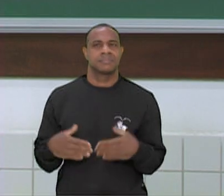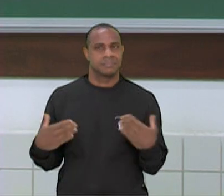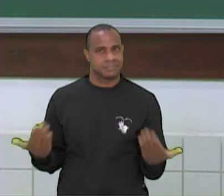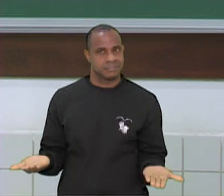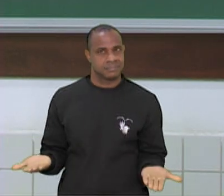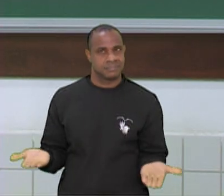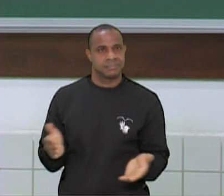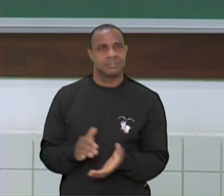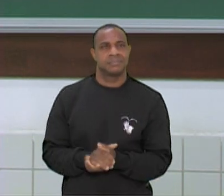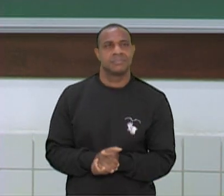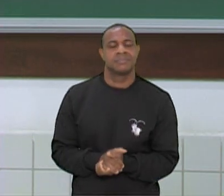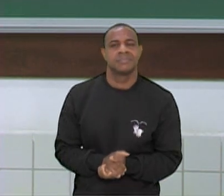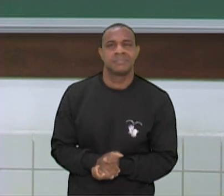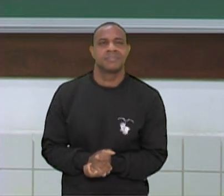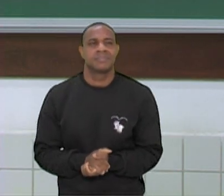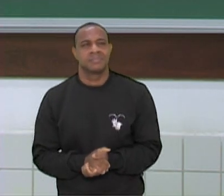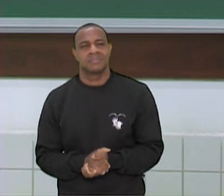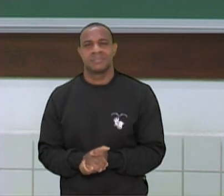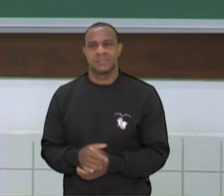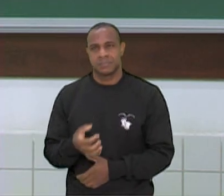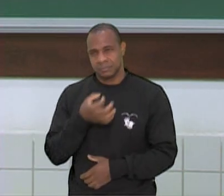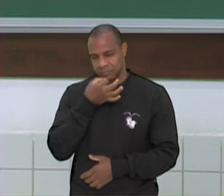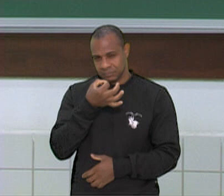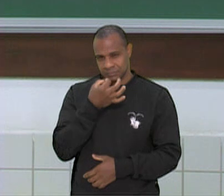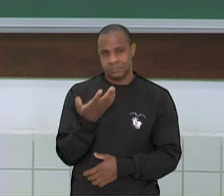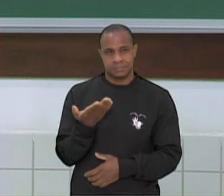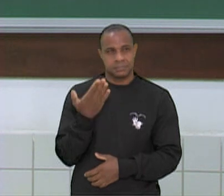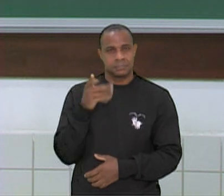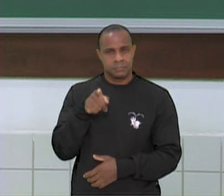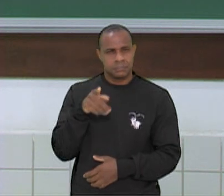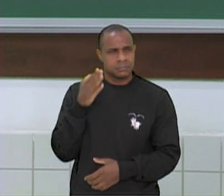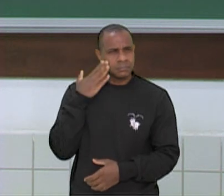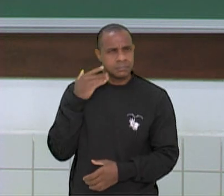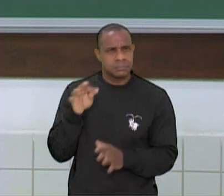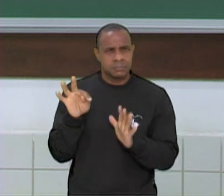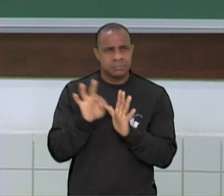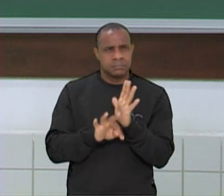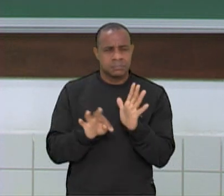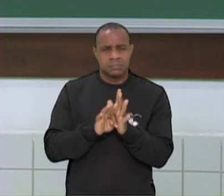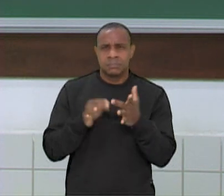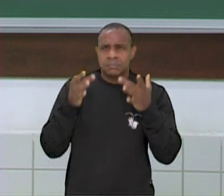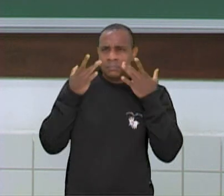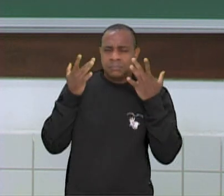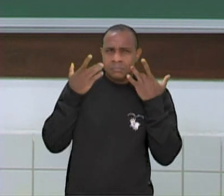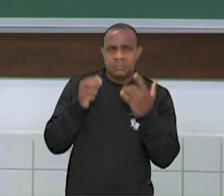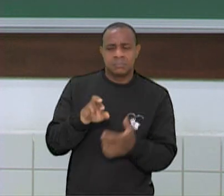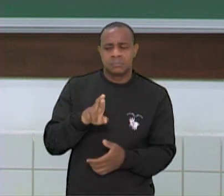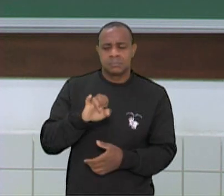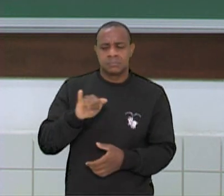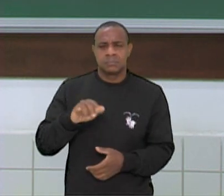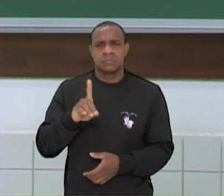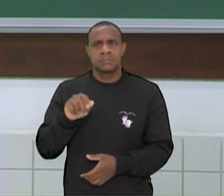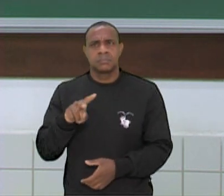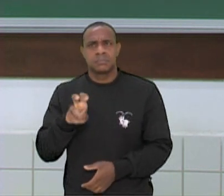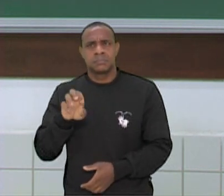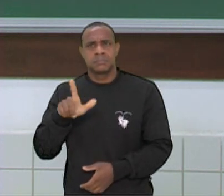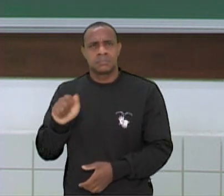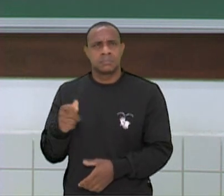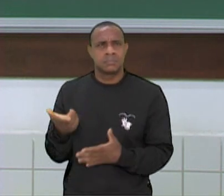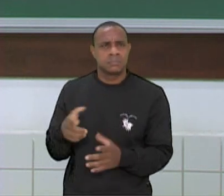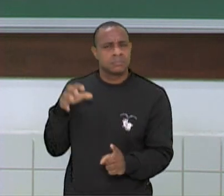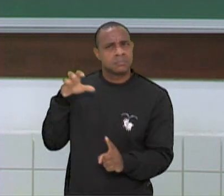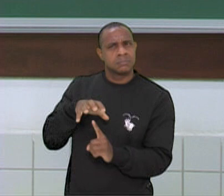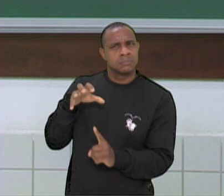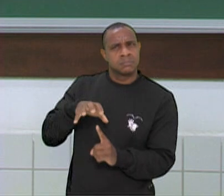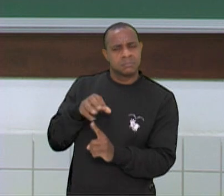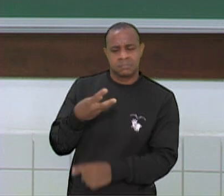Galera, só uma dica aqui, relembrando para vocês sabiam que o texto teatral O Rei da Vela, ele só foi encenado 30 anos